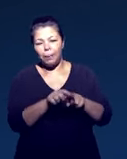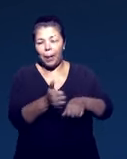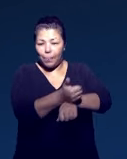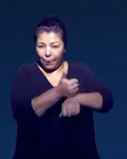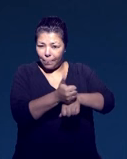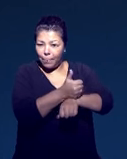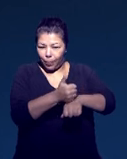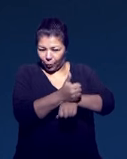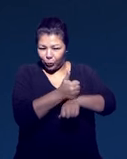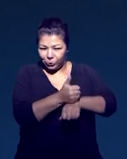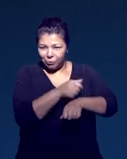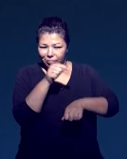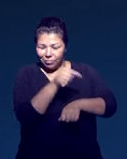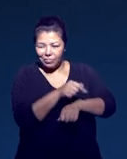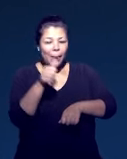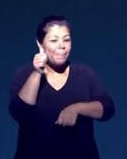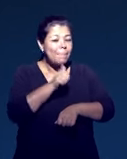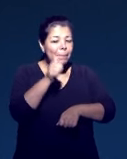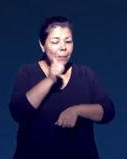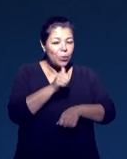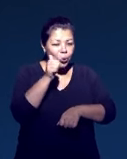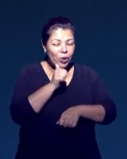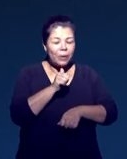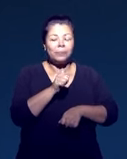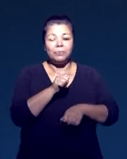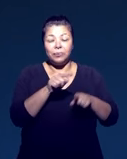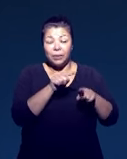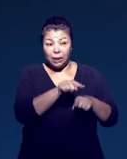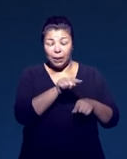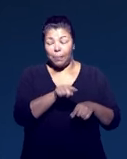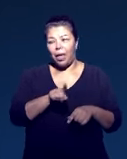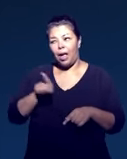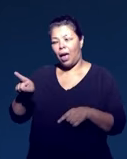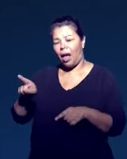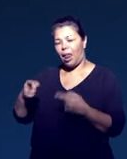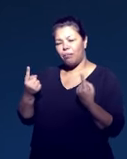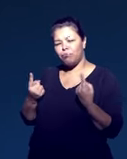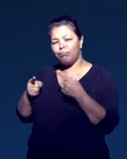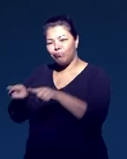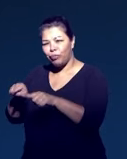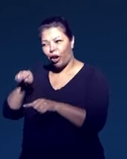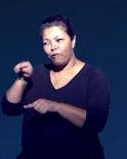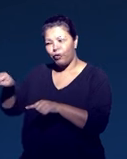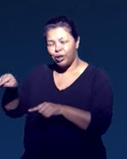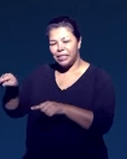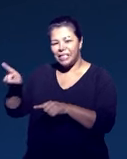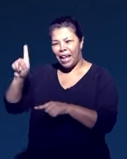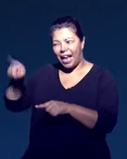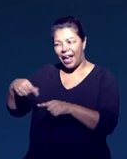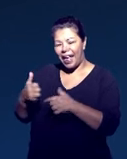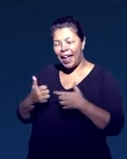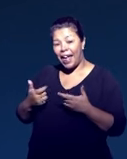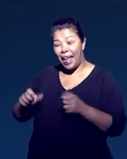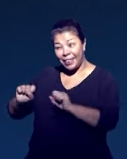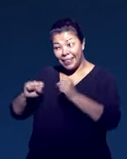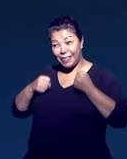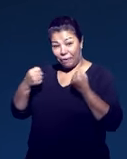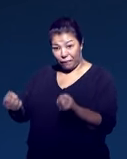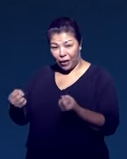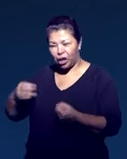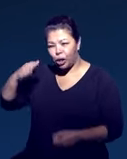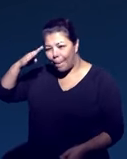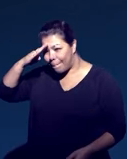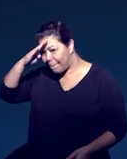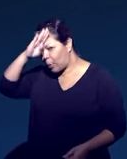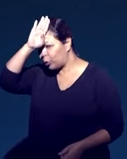Isabela Calil falando que o senhor pratica um bolsonarismo de baixa intensidade E a gente tem aí a sua sucessão né com